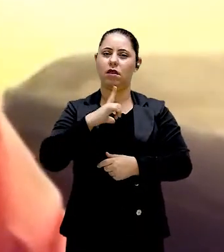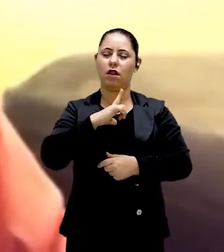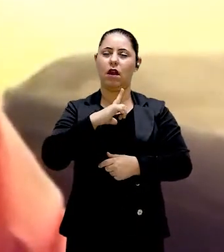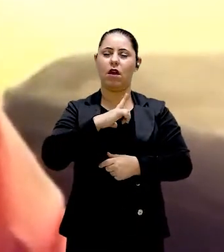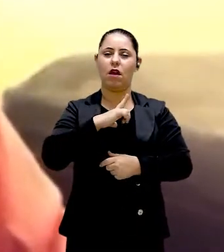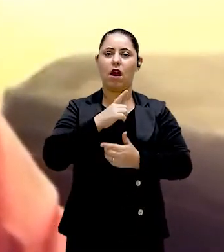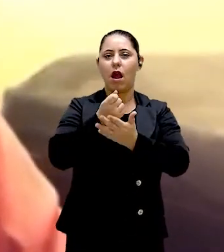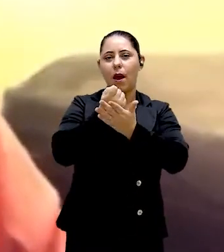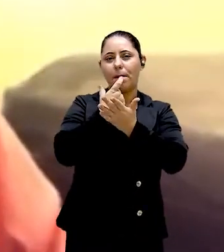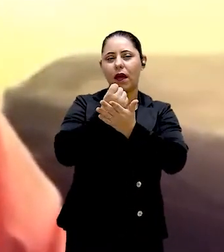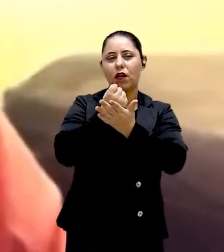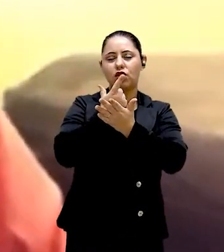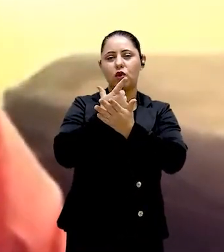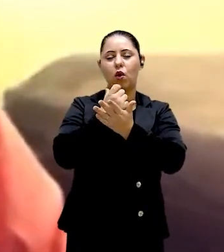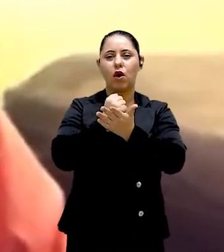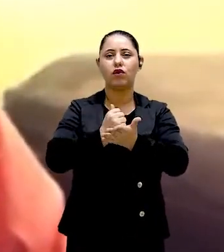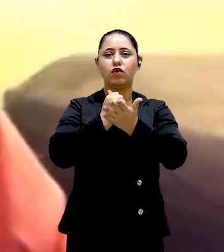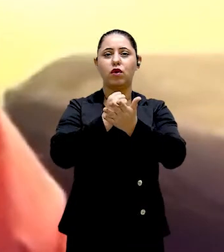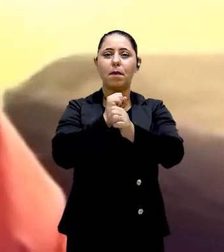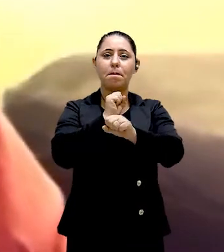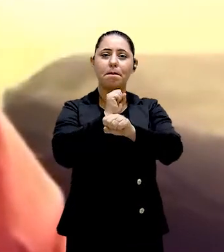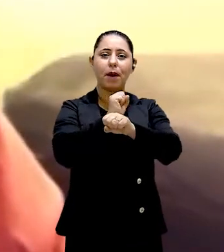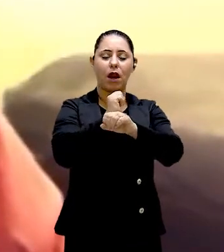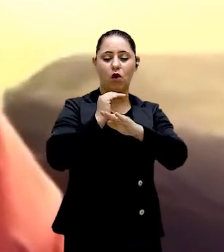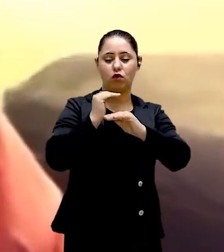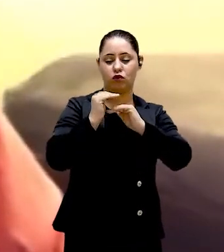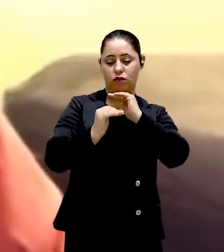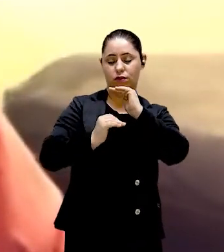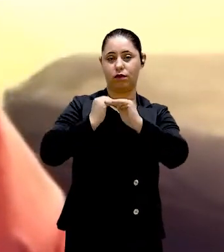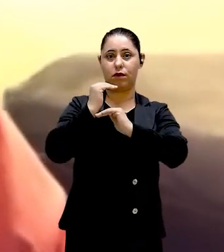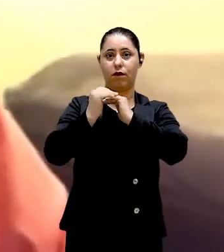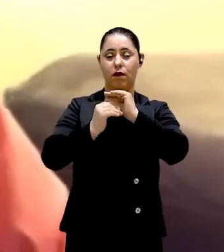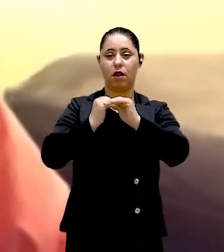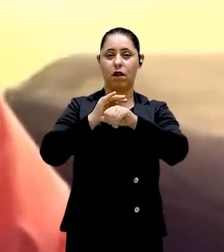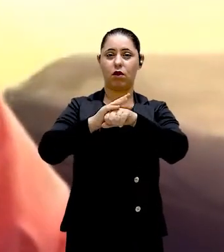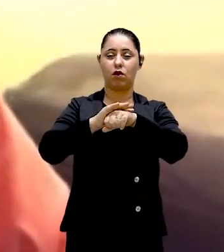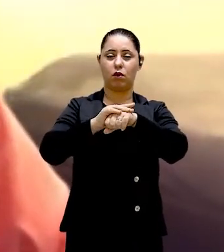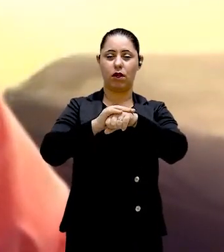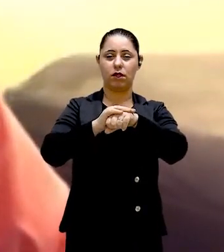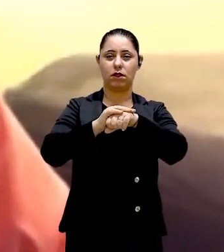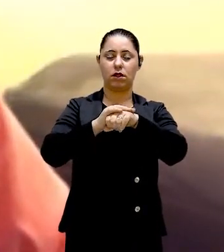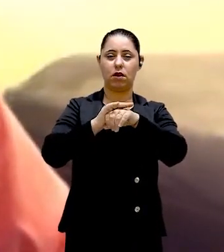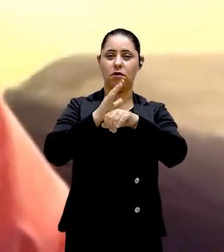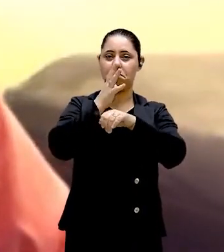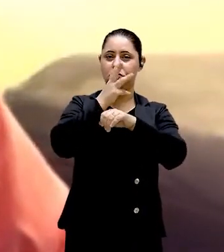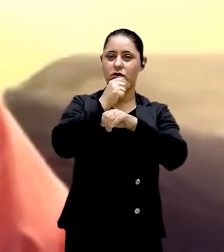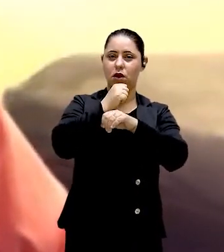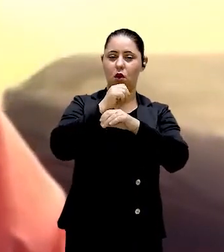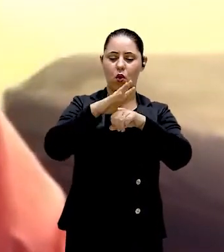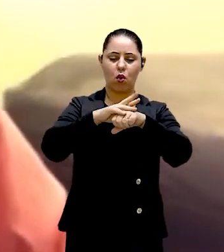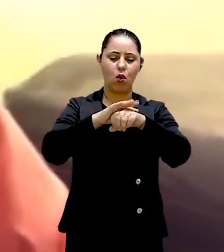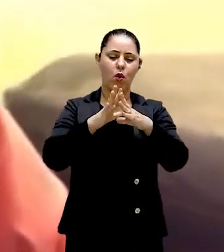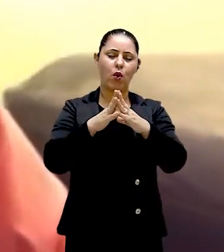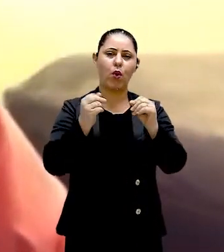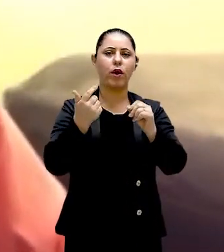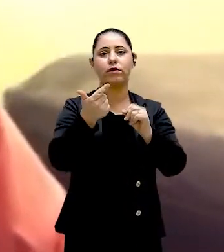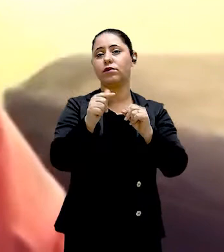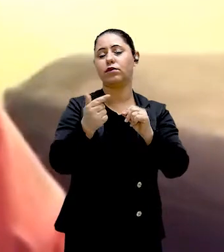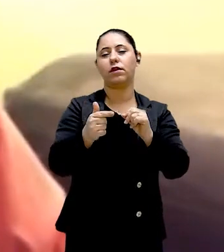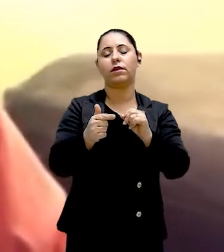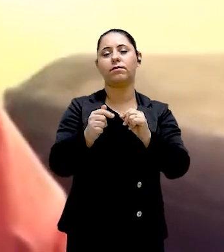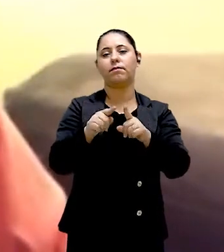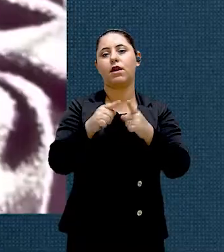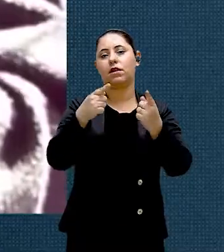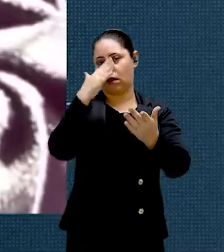a parar, né? É uma parada na doença, ela não tem cura ainda. E eu acredito que um